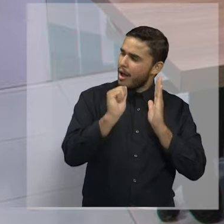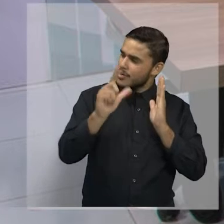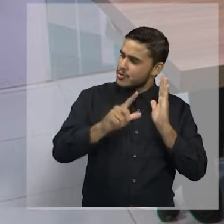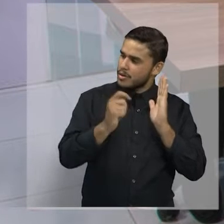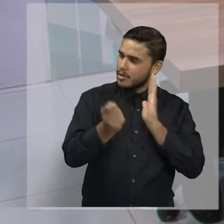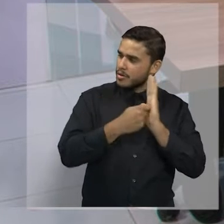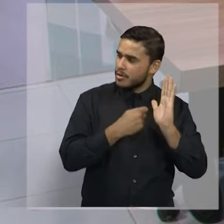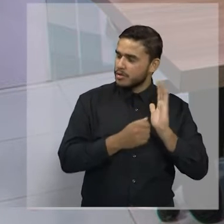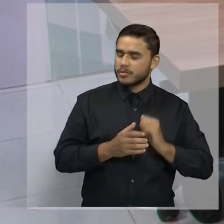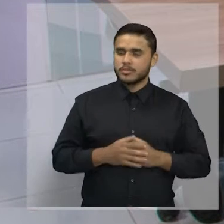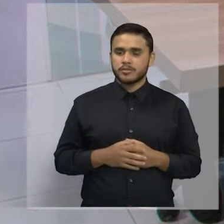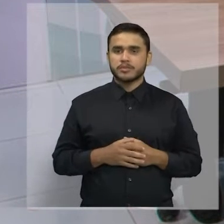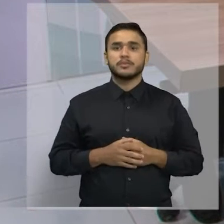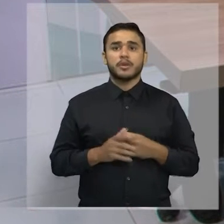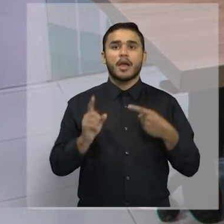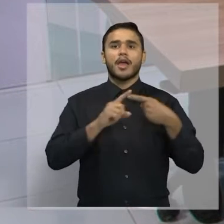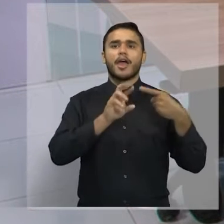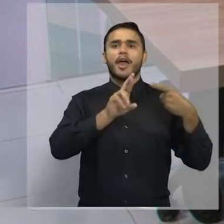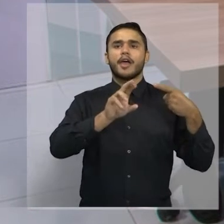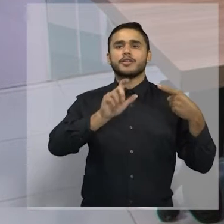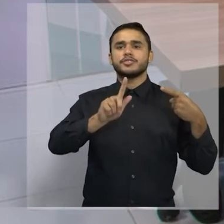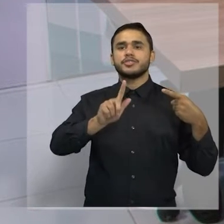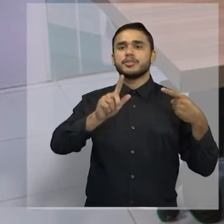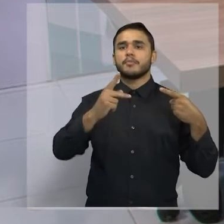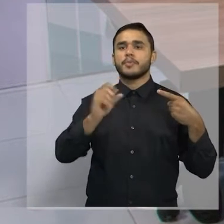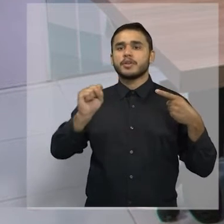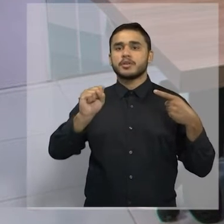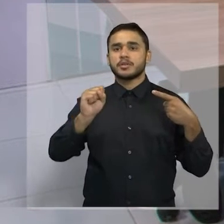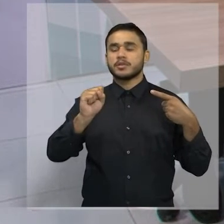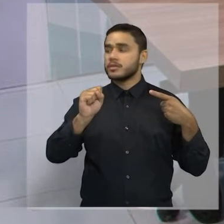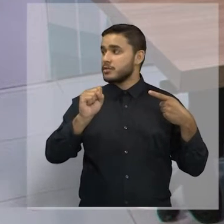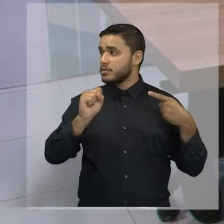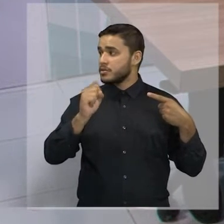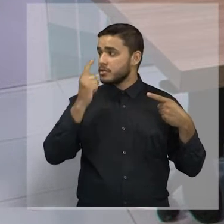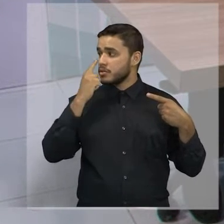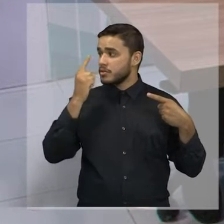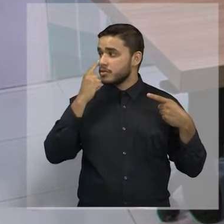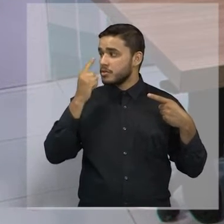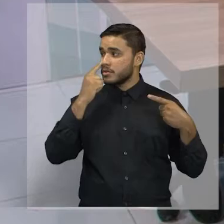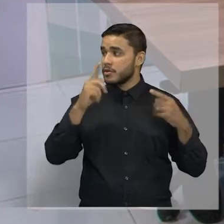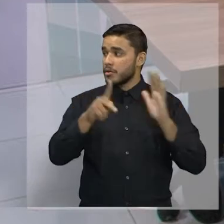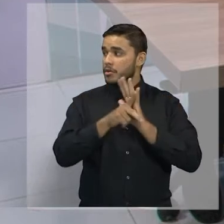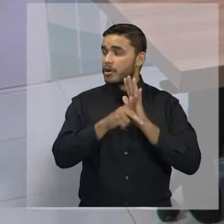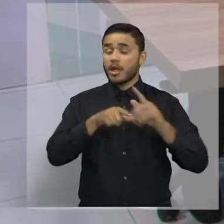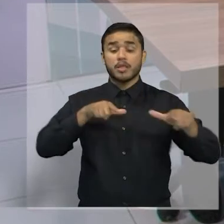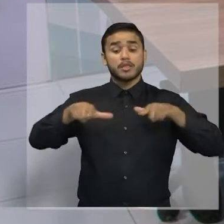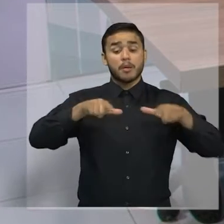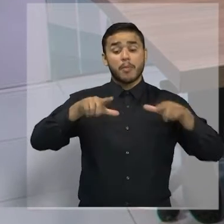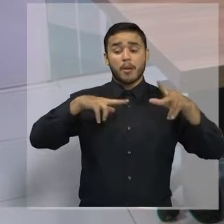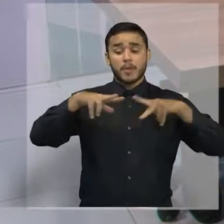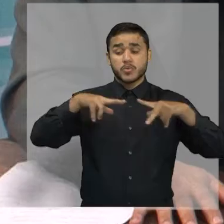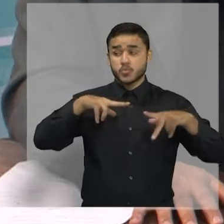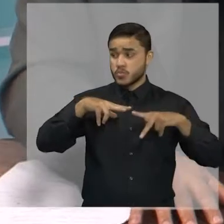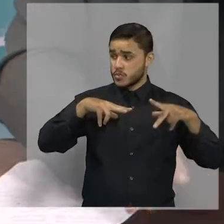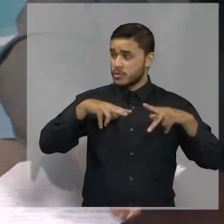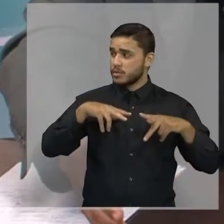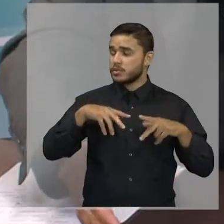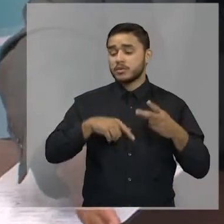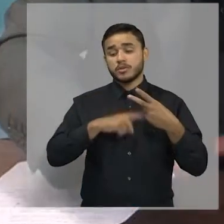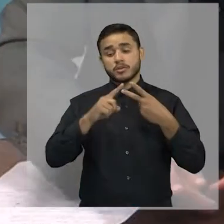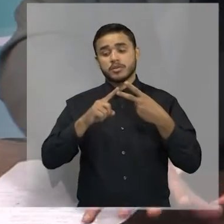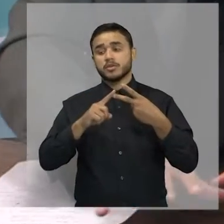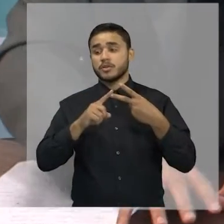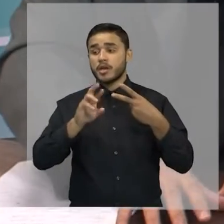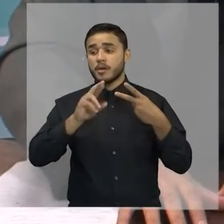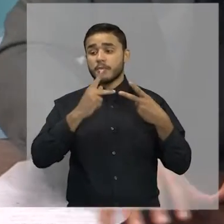questão. RGPS, Regime Geral da Previdência Social dos trabalhadores da iniciativa privada. Isso. Mas minha dúvida, em cima do que você falou, nós temos